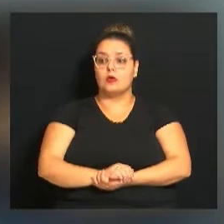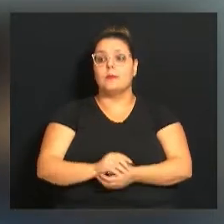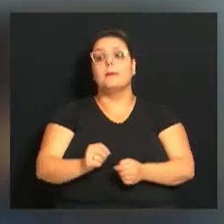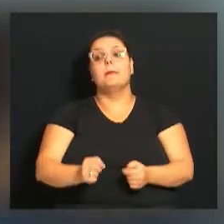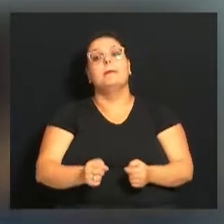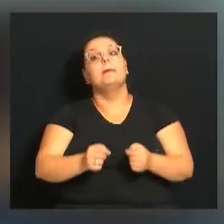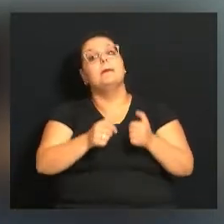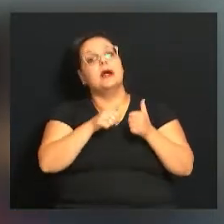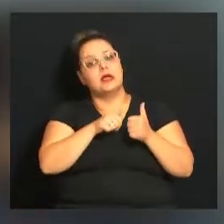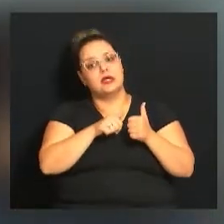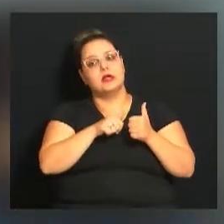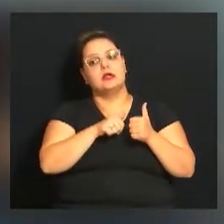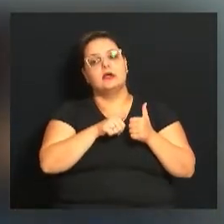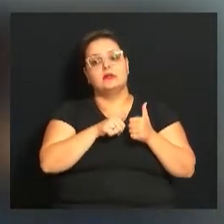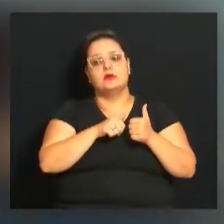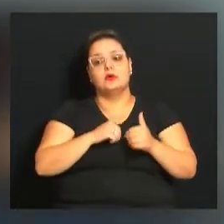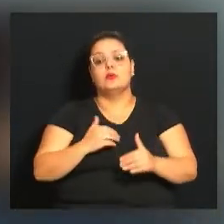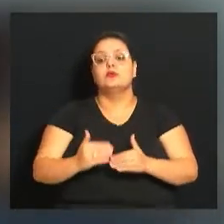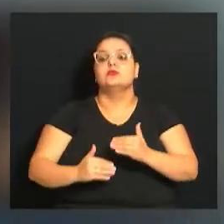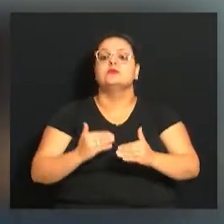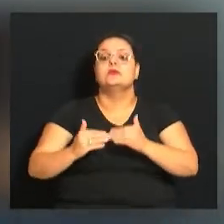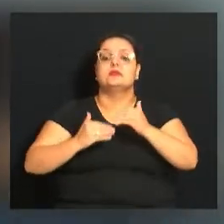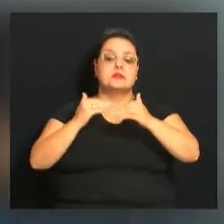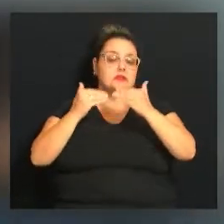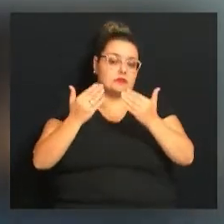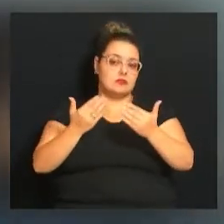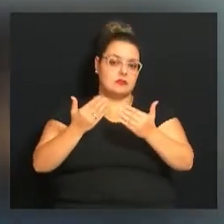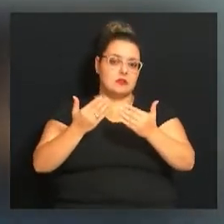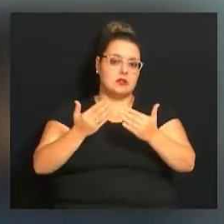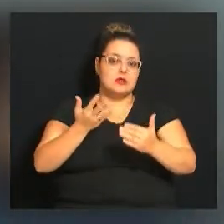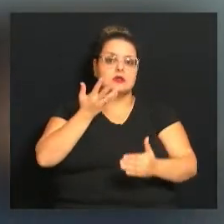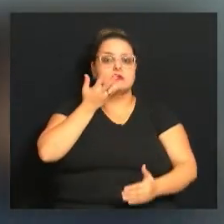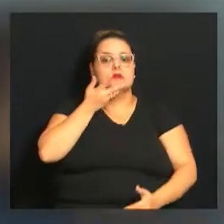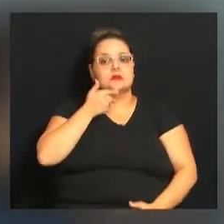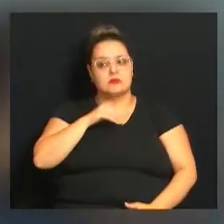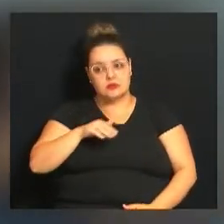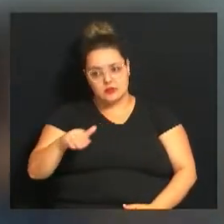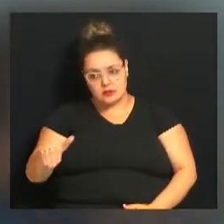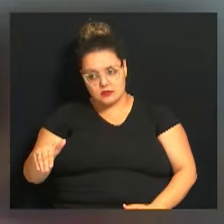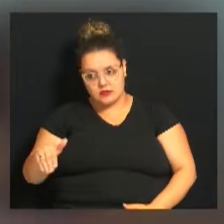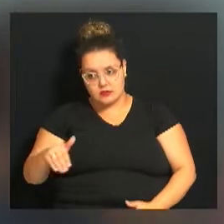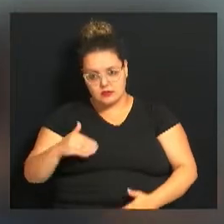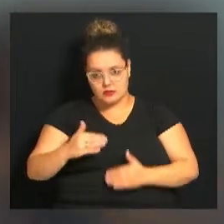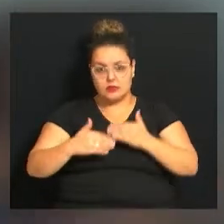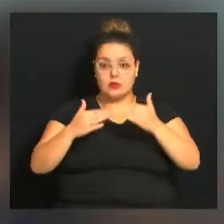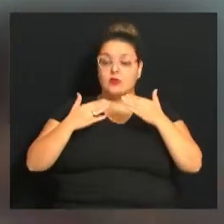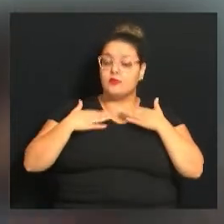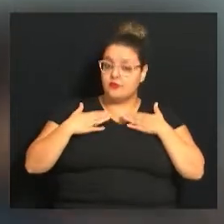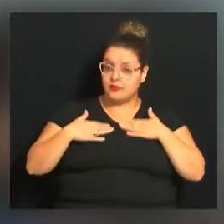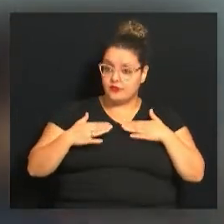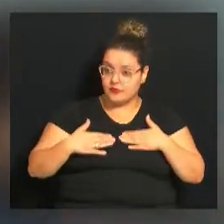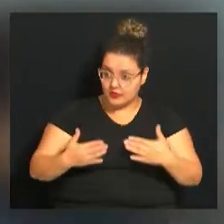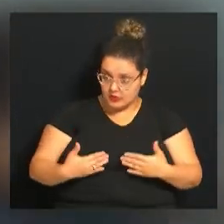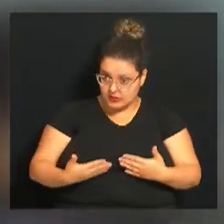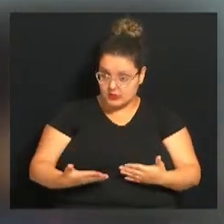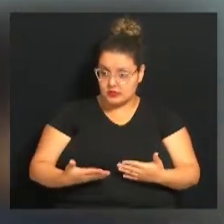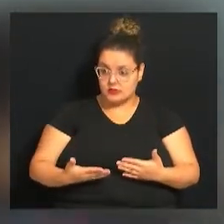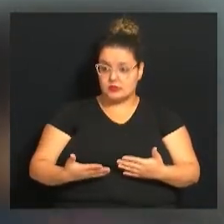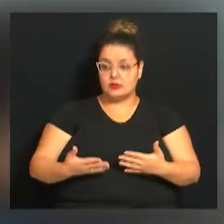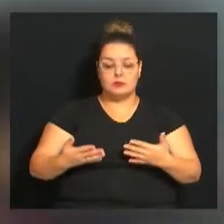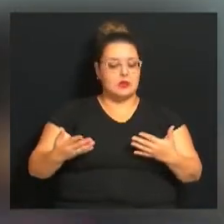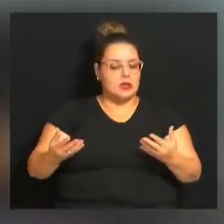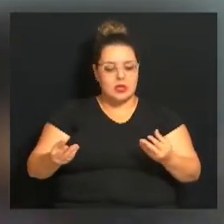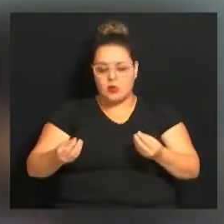favorece o desenvolvimento da criança, desenvolvimento físico pela